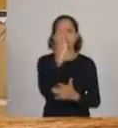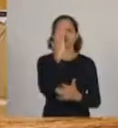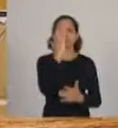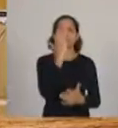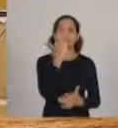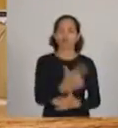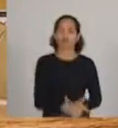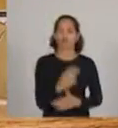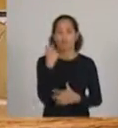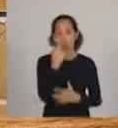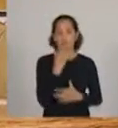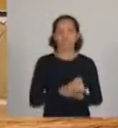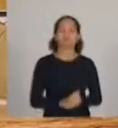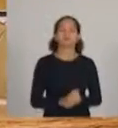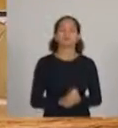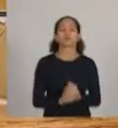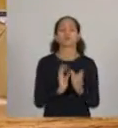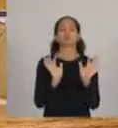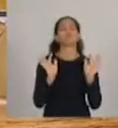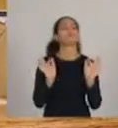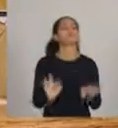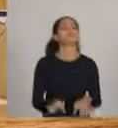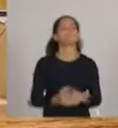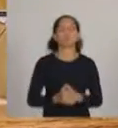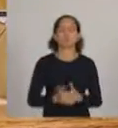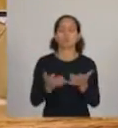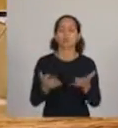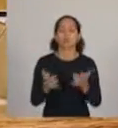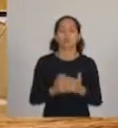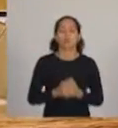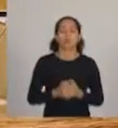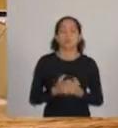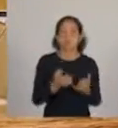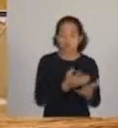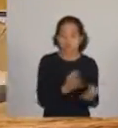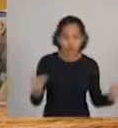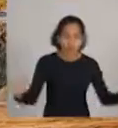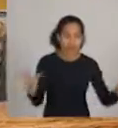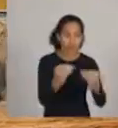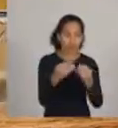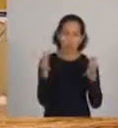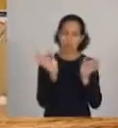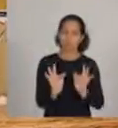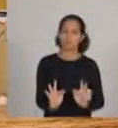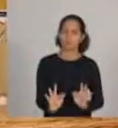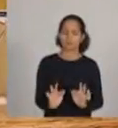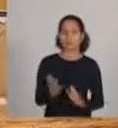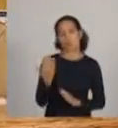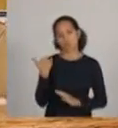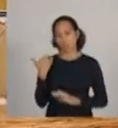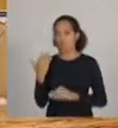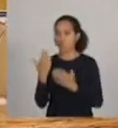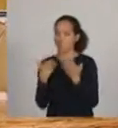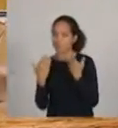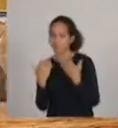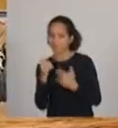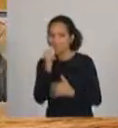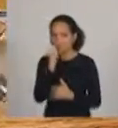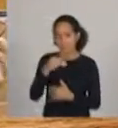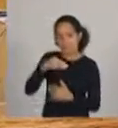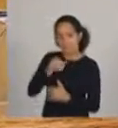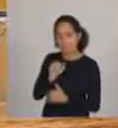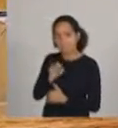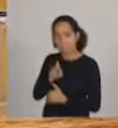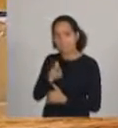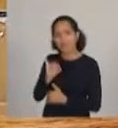fim, dizer o seguinte, muito nos alegra tê-los aqui. Eu estive conversando com Mariana por conta da missão